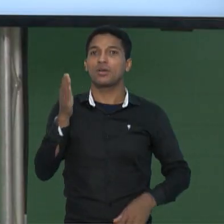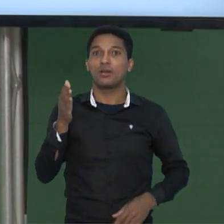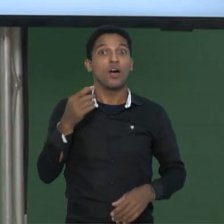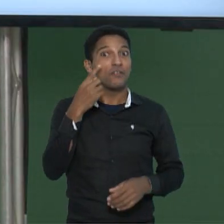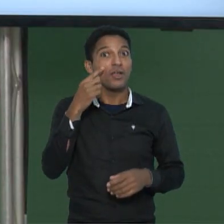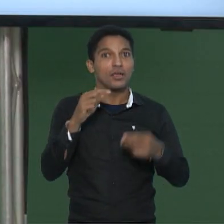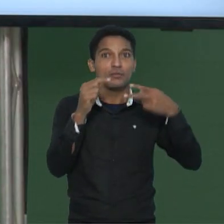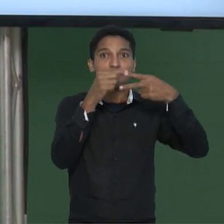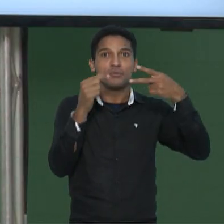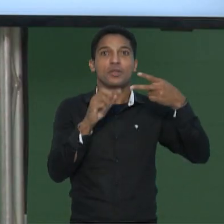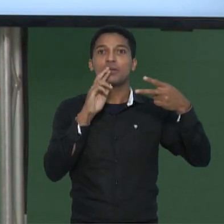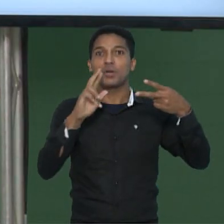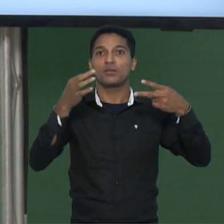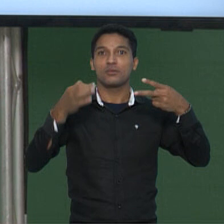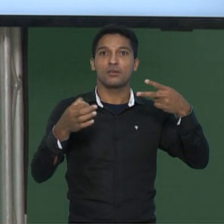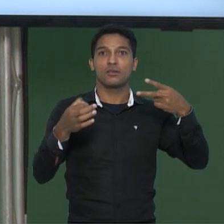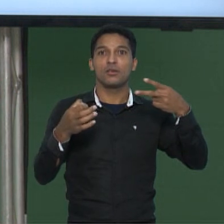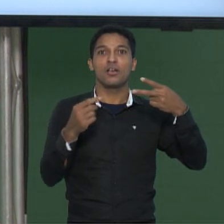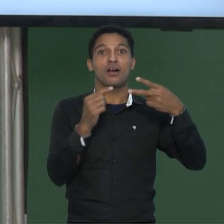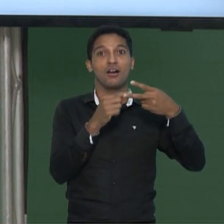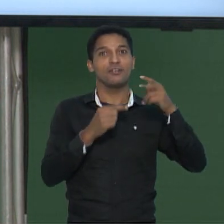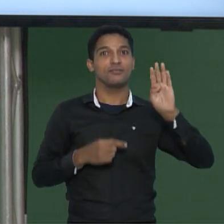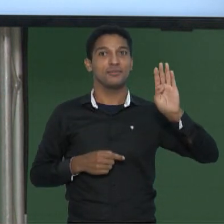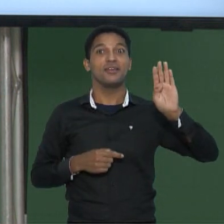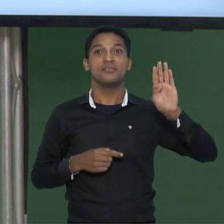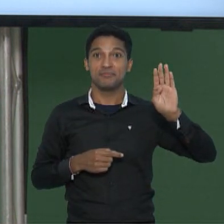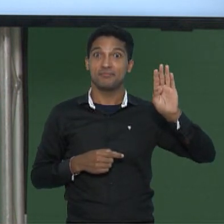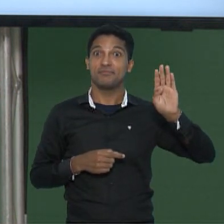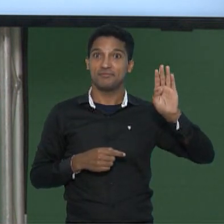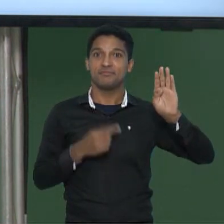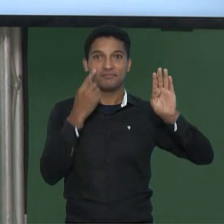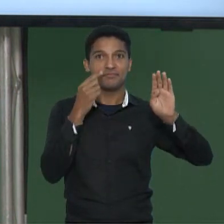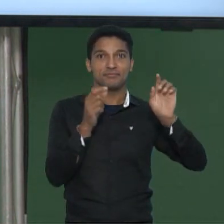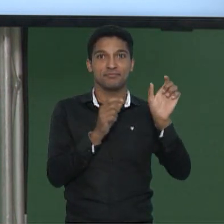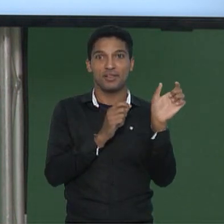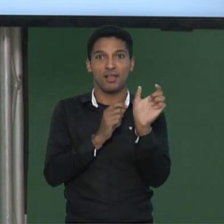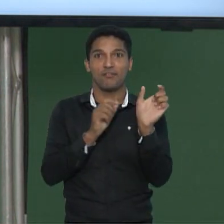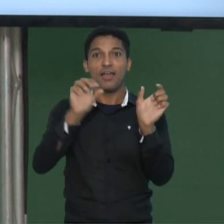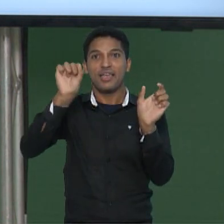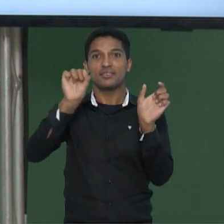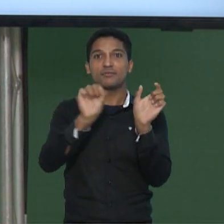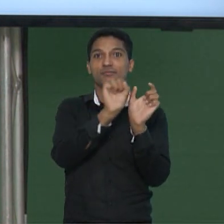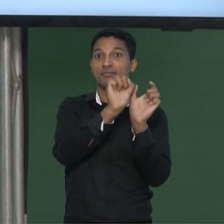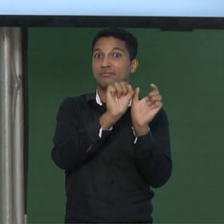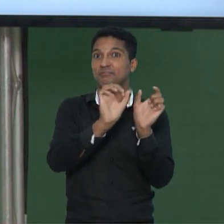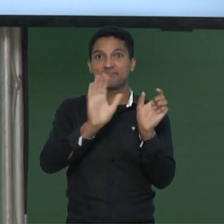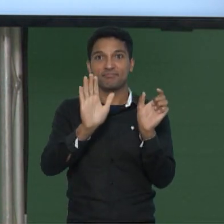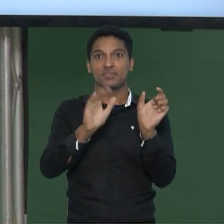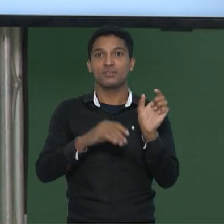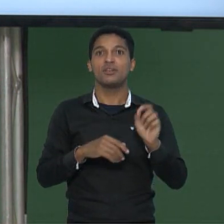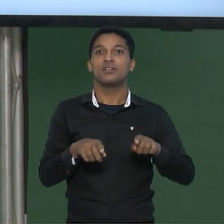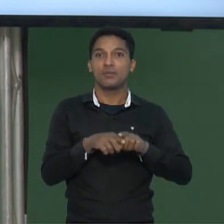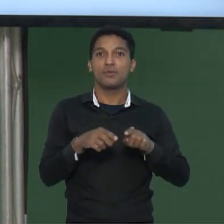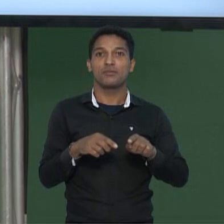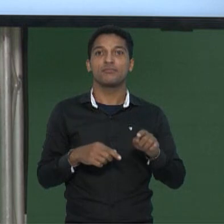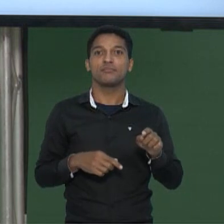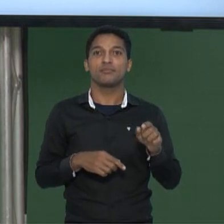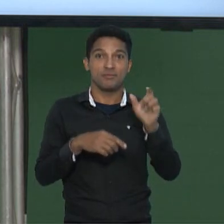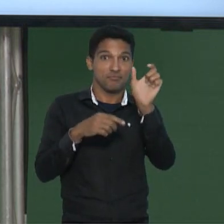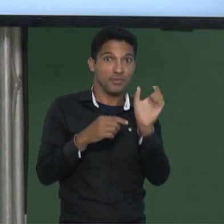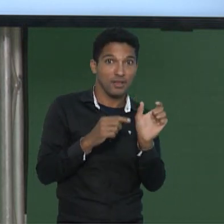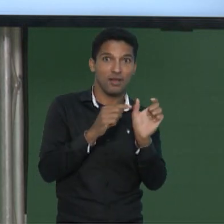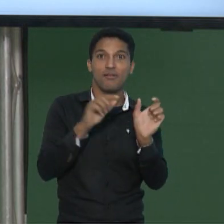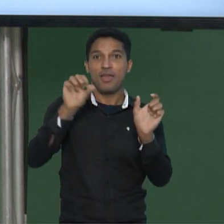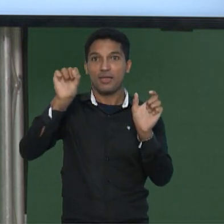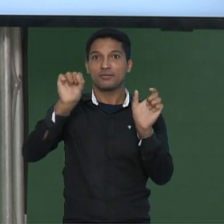correta era a letrinha B aqui. Books, eu só acrescentei o S. Flowers, eu só acrescento